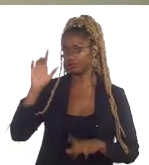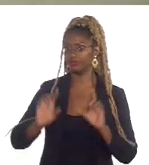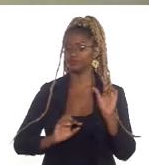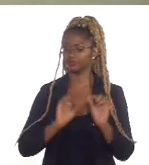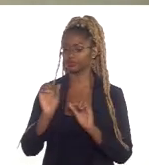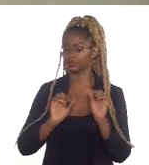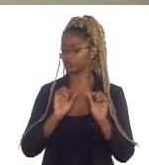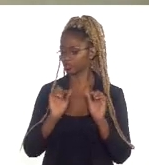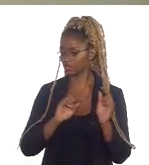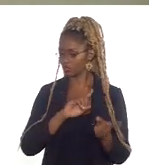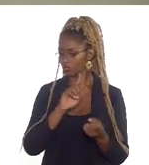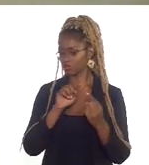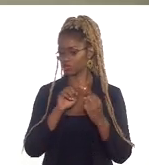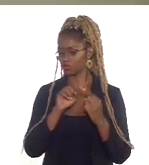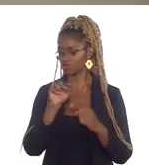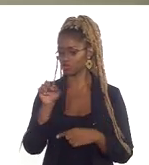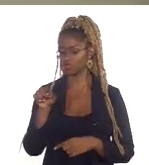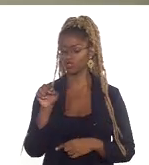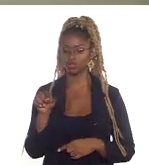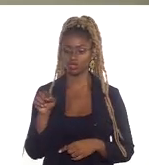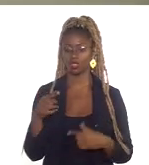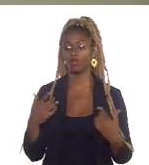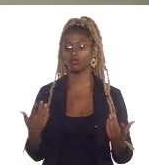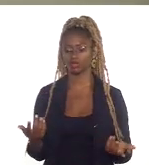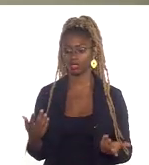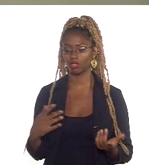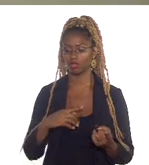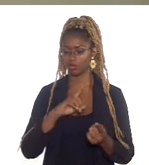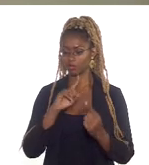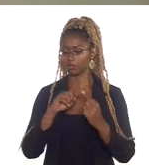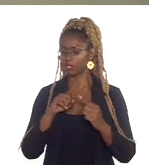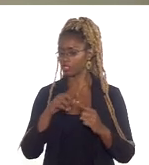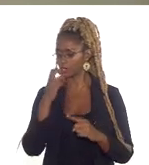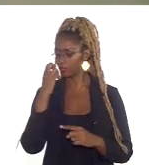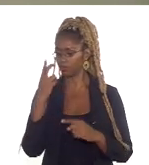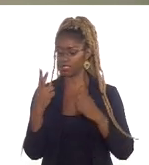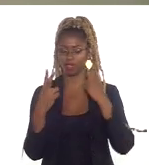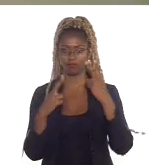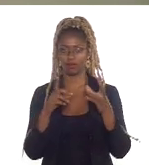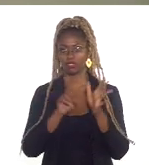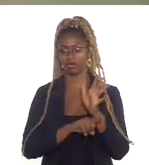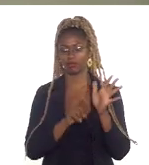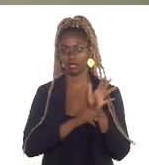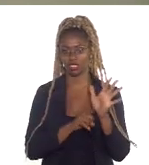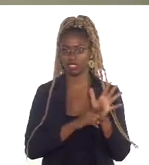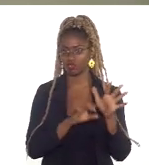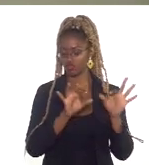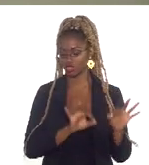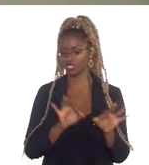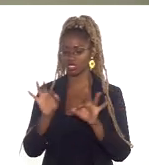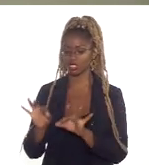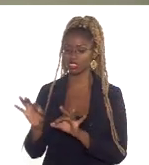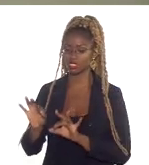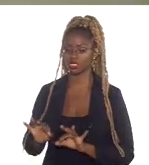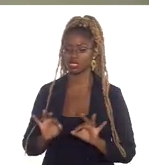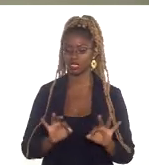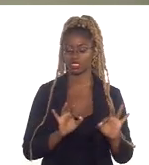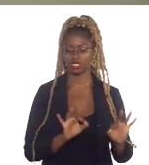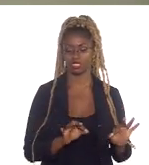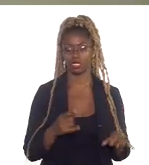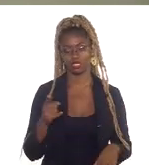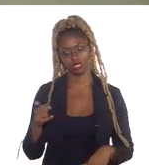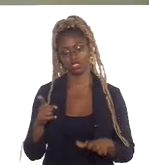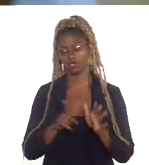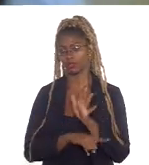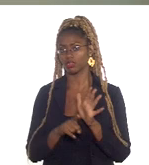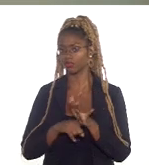a meta. Meta é, claramente, verificar se o abatimento está feito de forma correta. E o